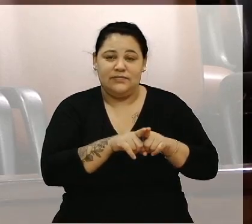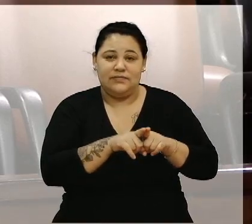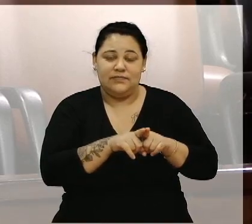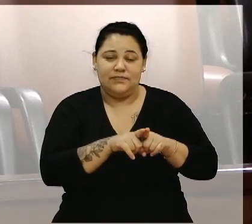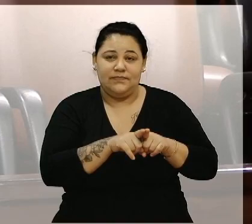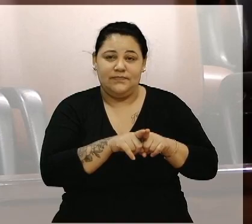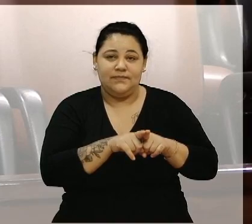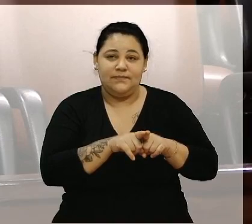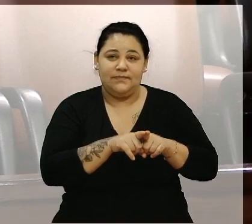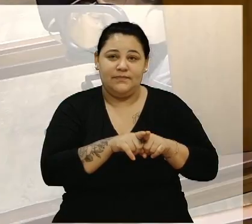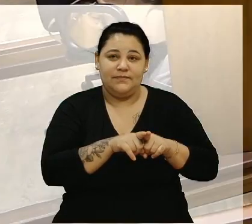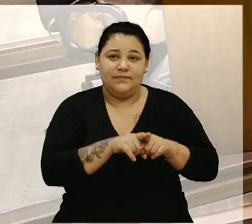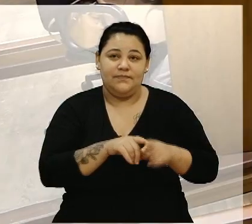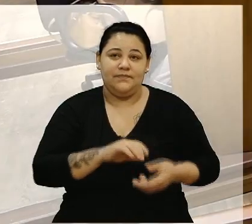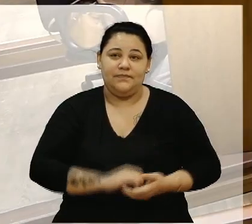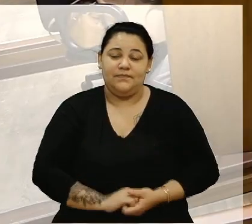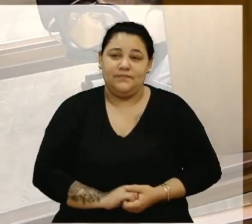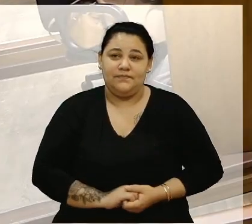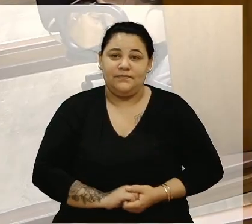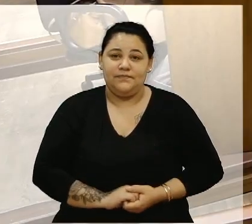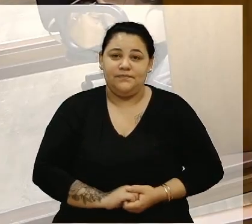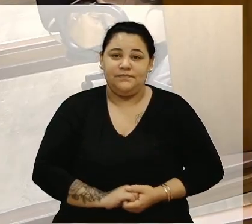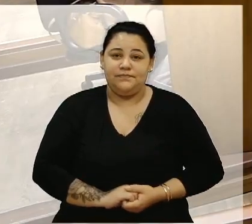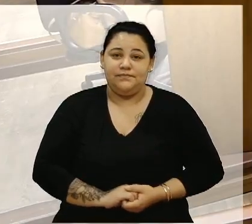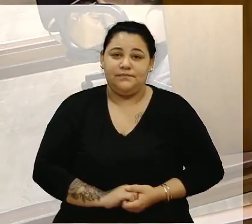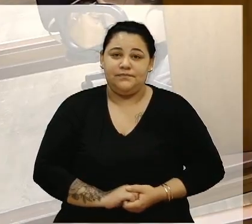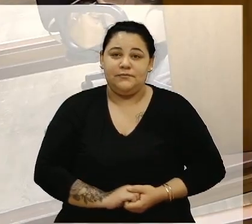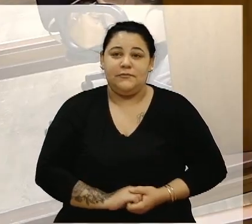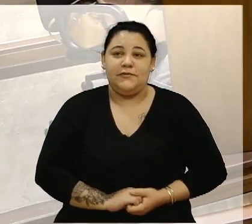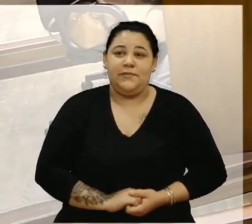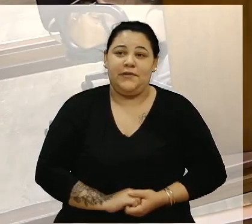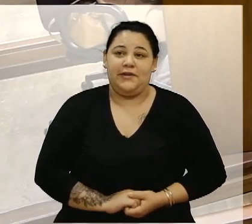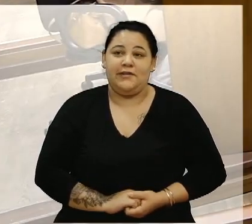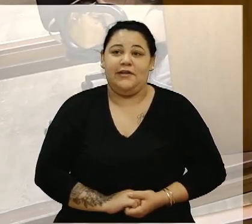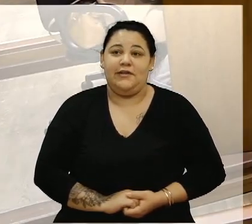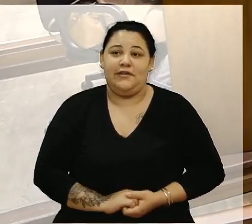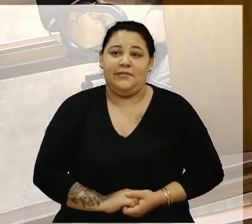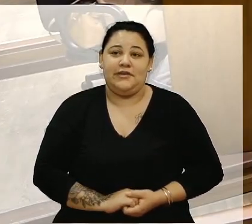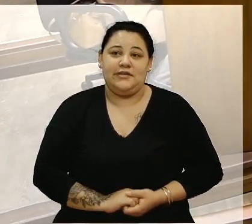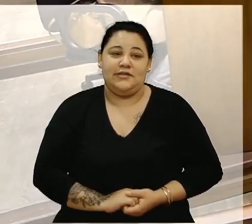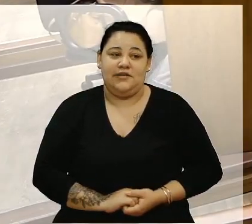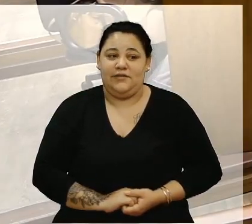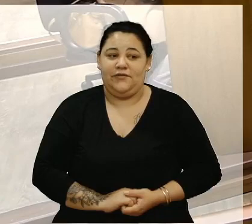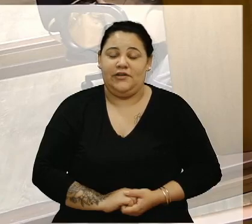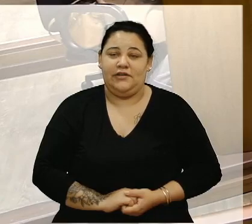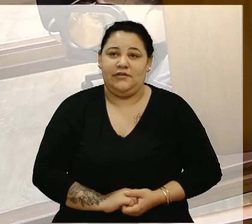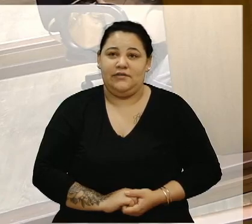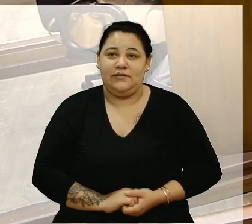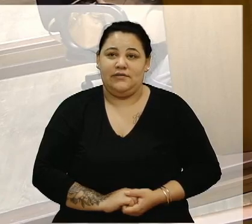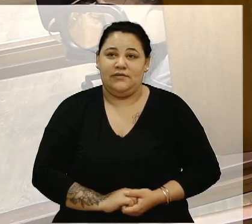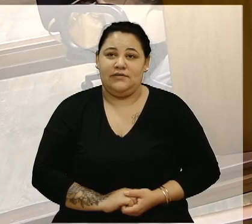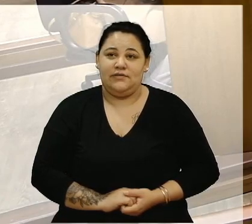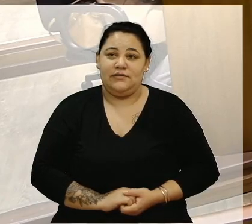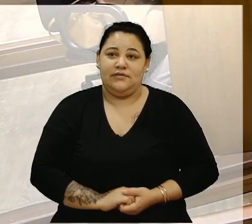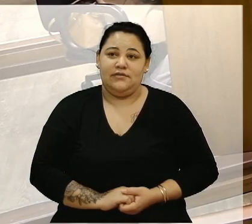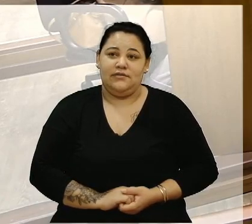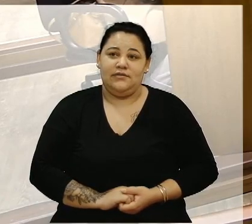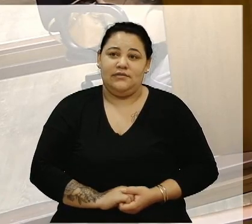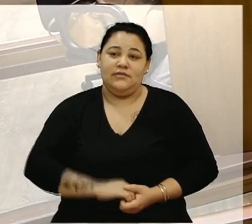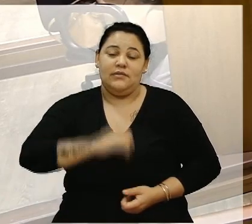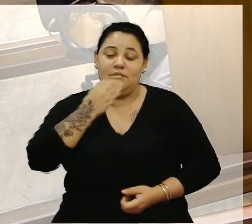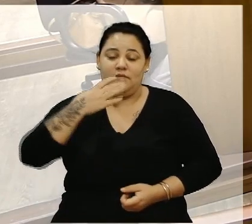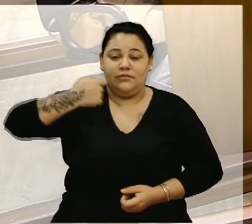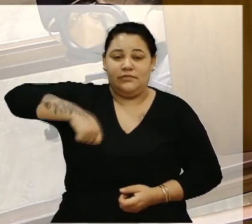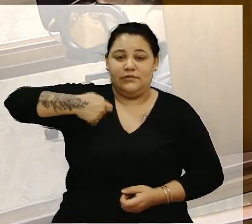parte, entendeu? Bom, eu pesquisei num site confiável aqui de geografia. E só